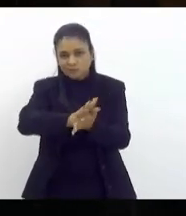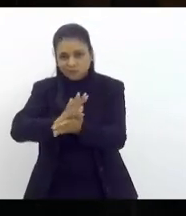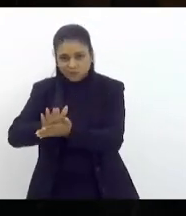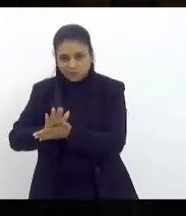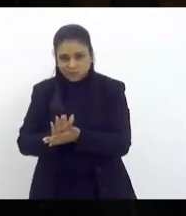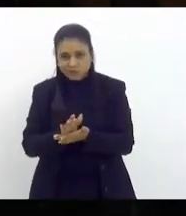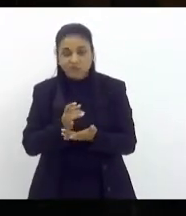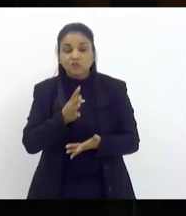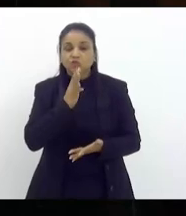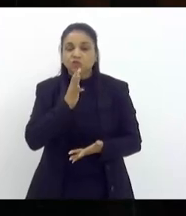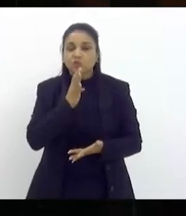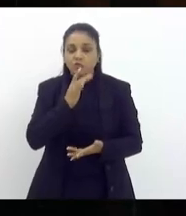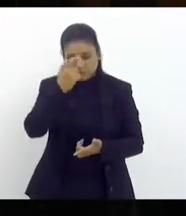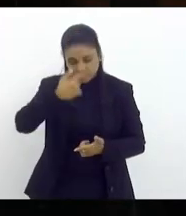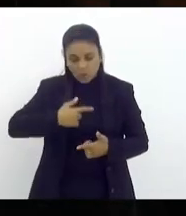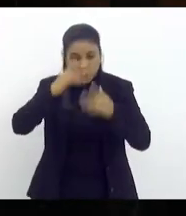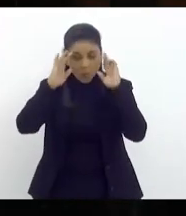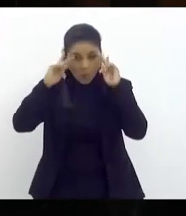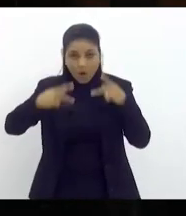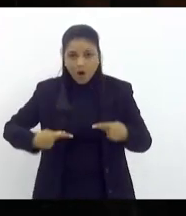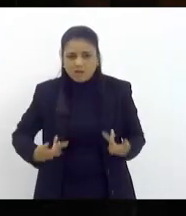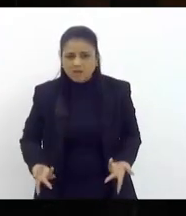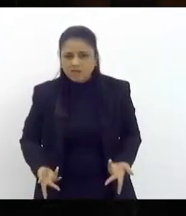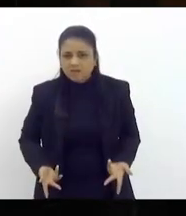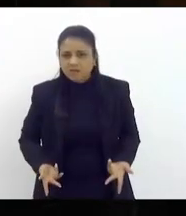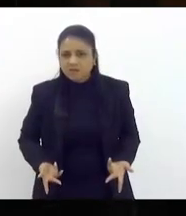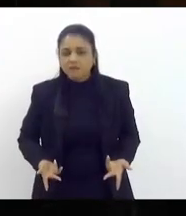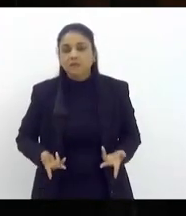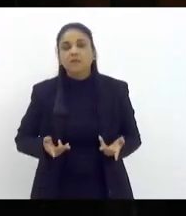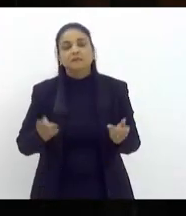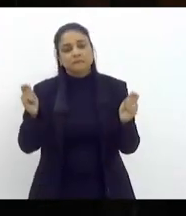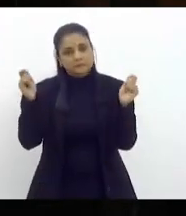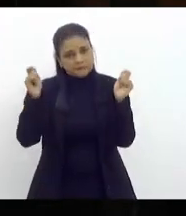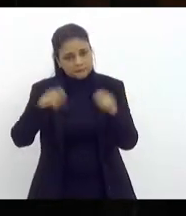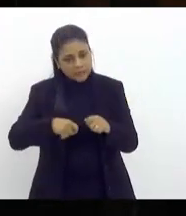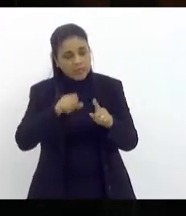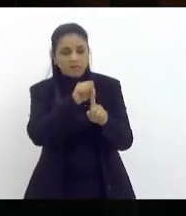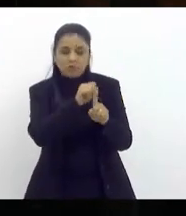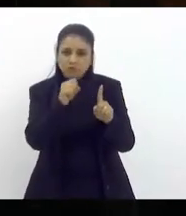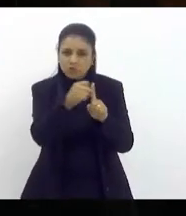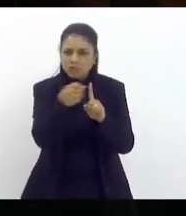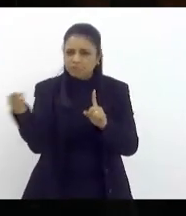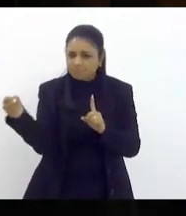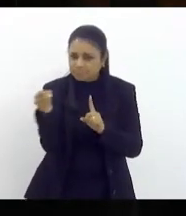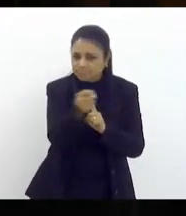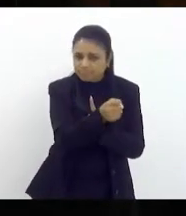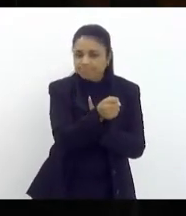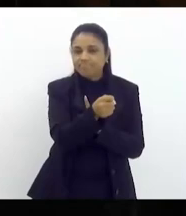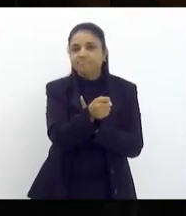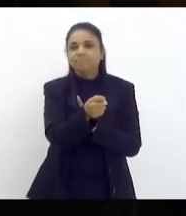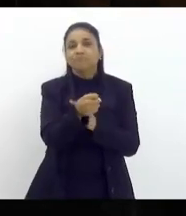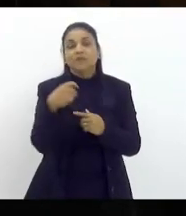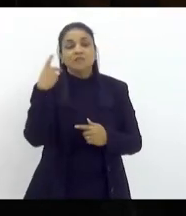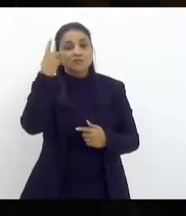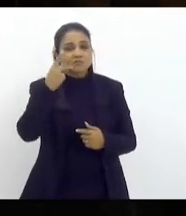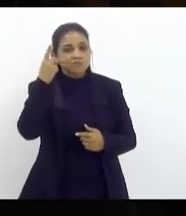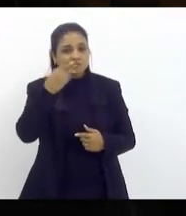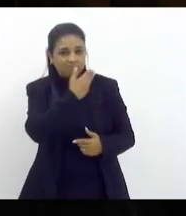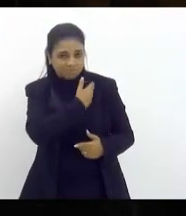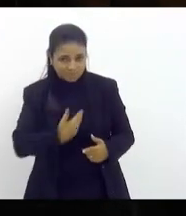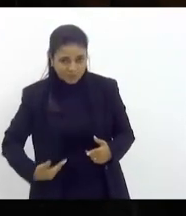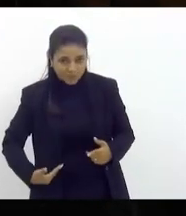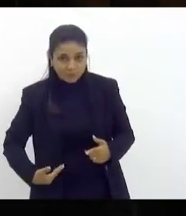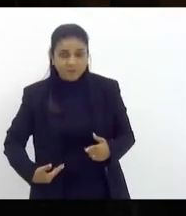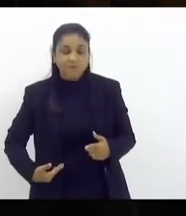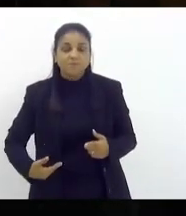pessoas se reconhecerem como humanas agora a possibilidade de ressocialização Depende de todos nós sociedades políticas públicas para